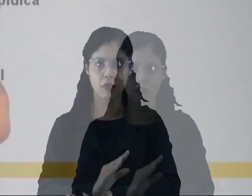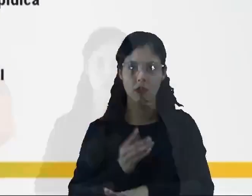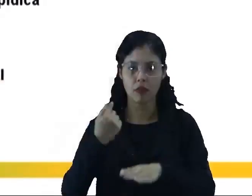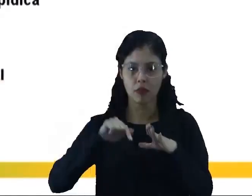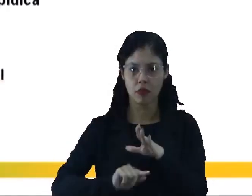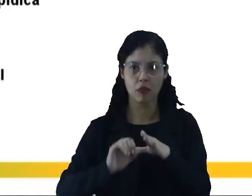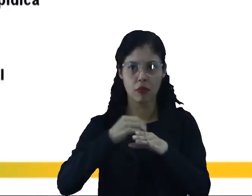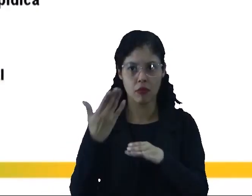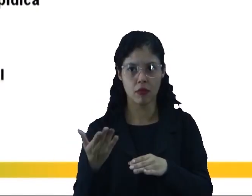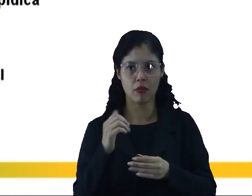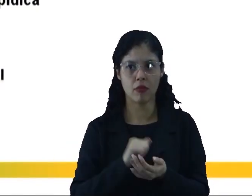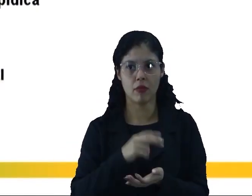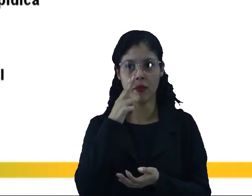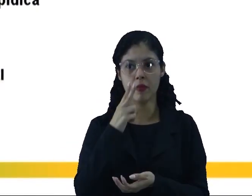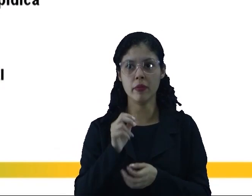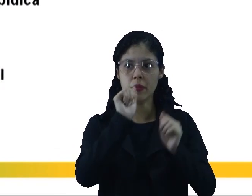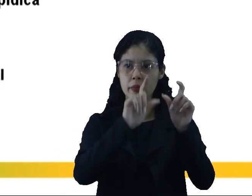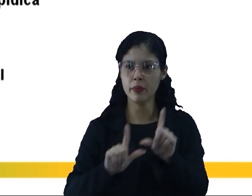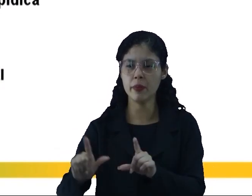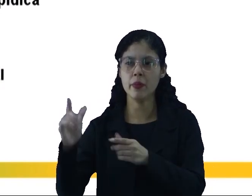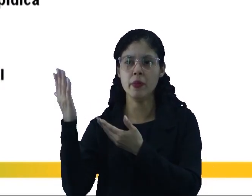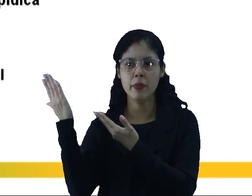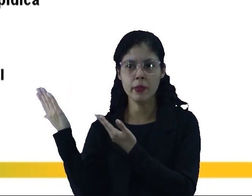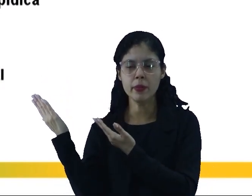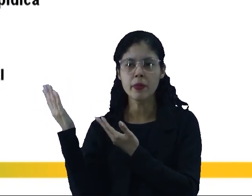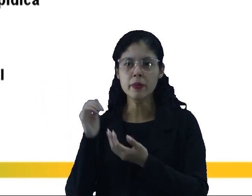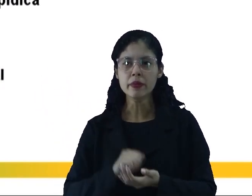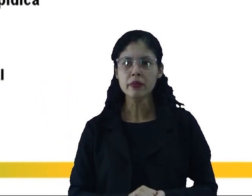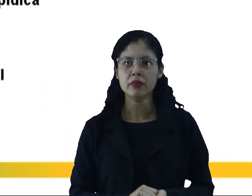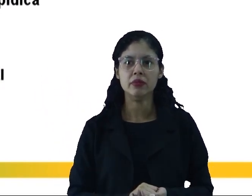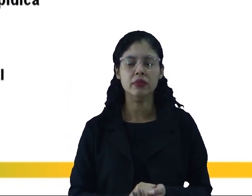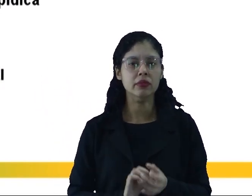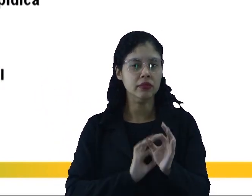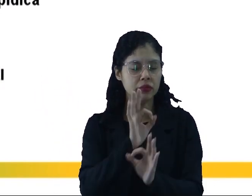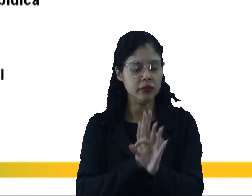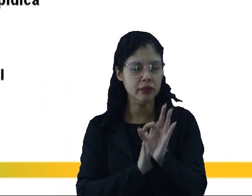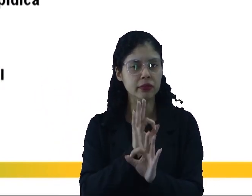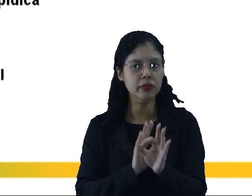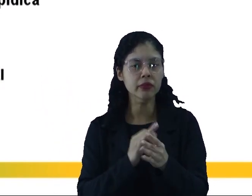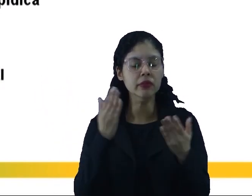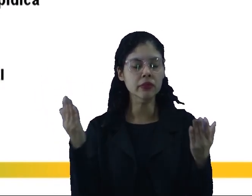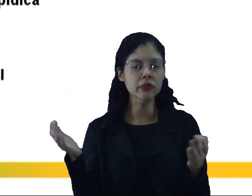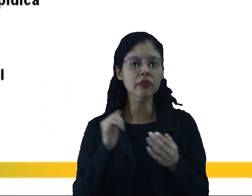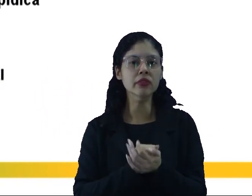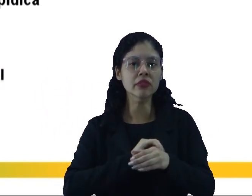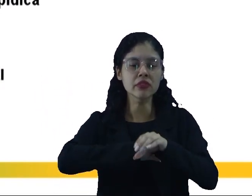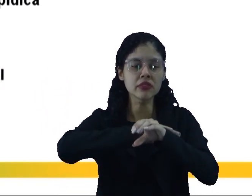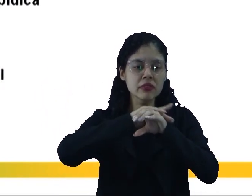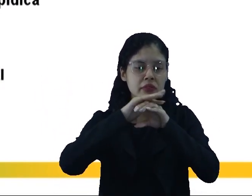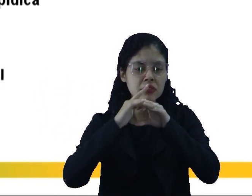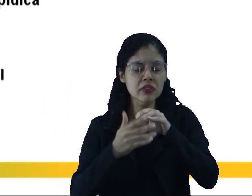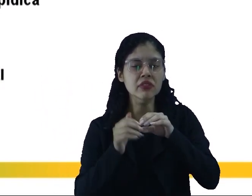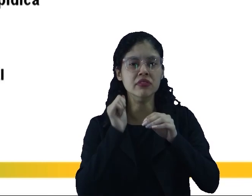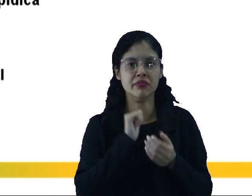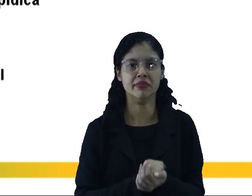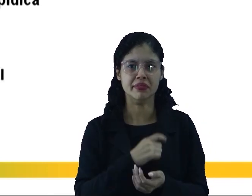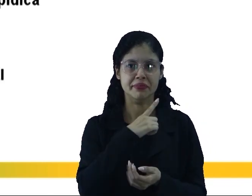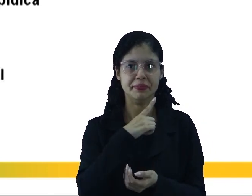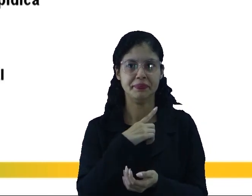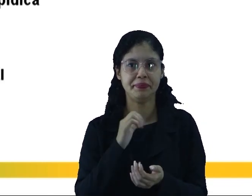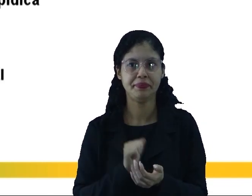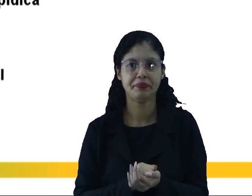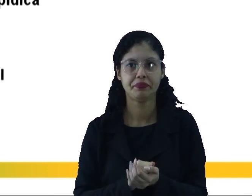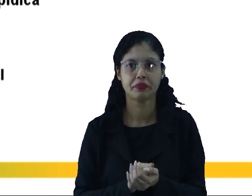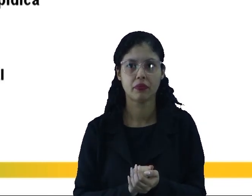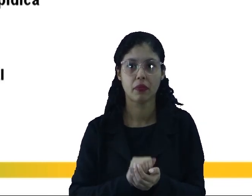externo e o interno. Vamos ver aqui no slide, então aqui a gente tem um mosaicozinho representando uma membrana plasmática, a gente tem